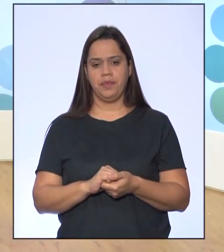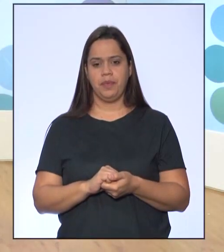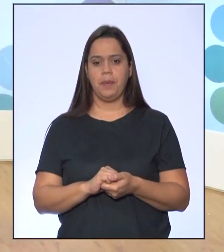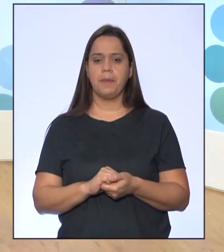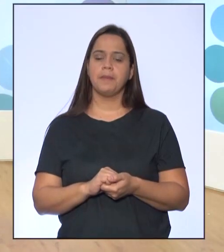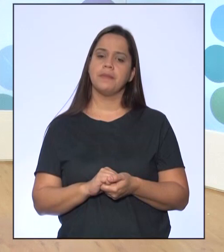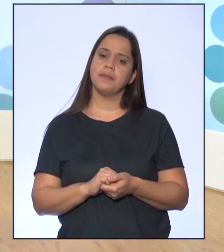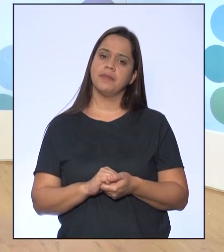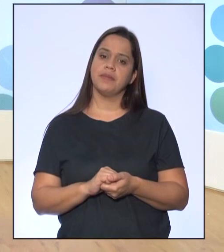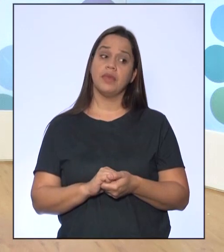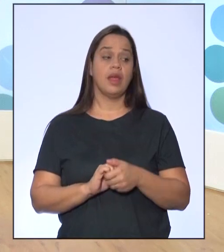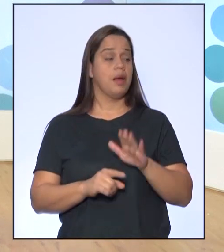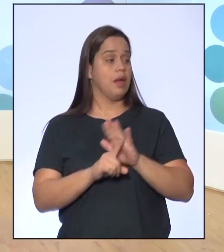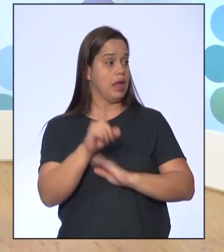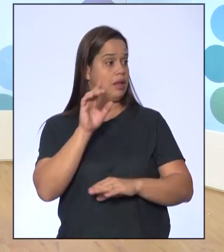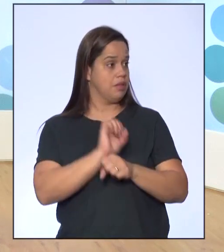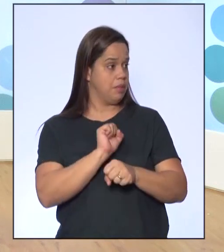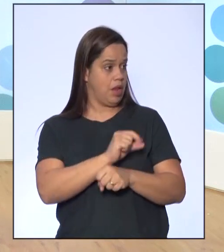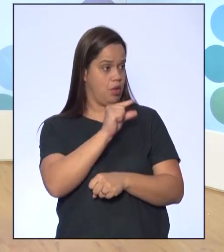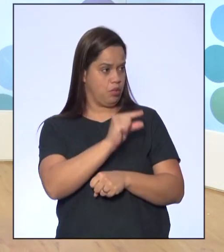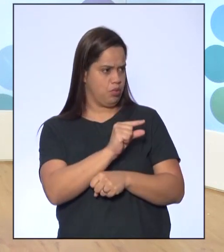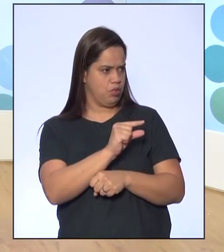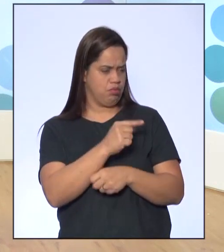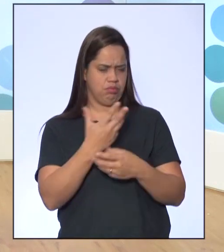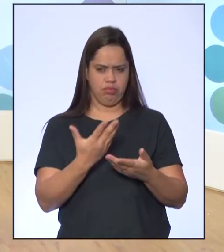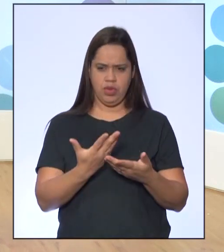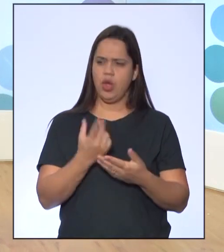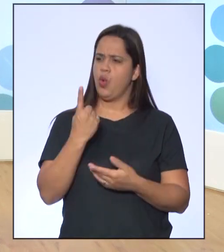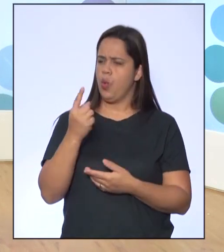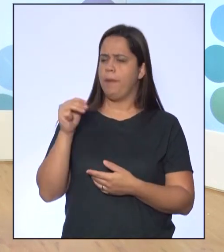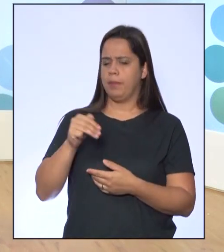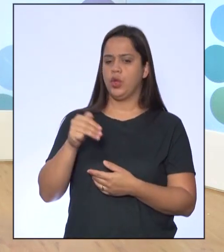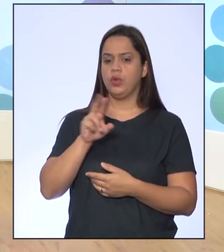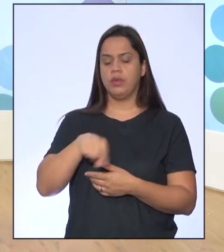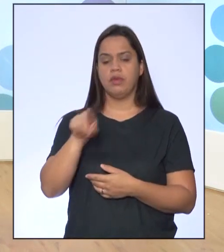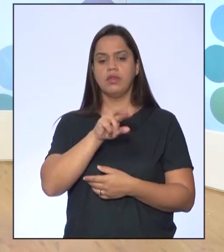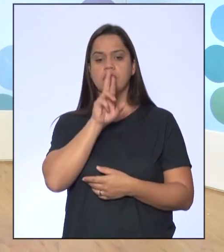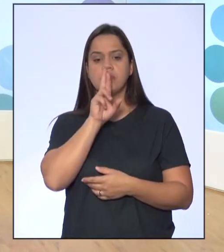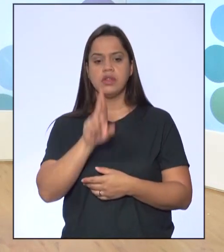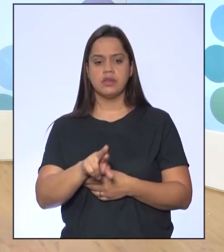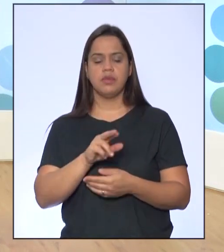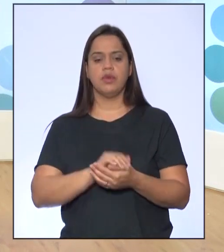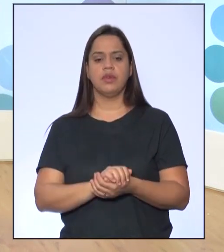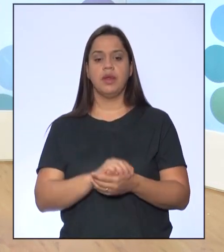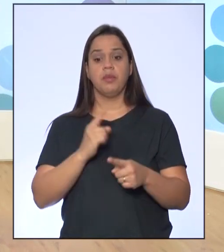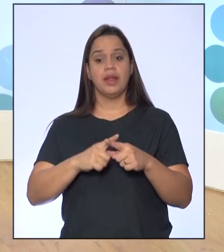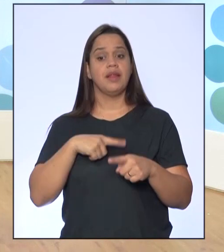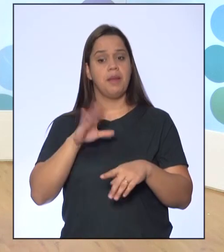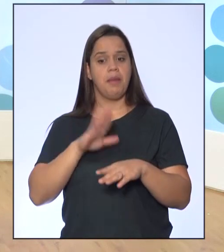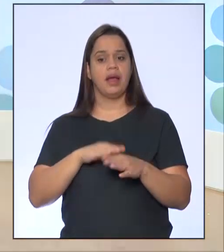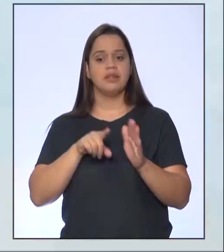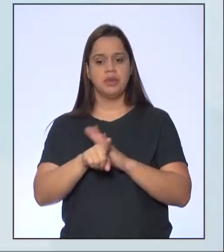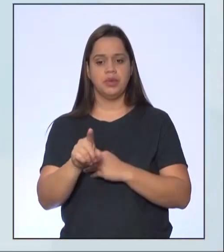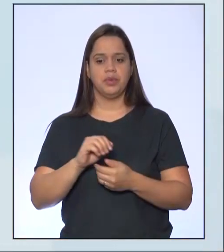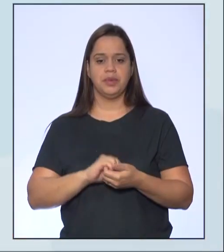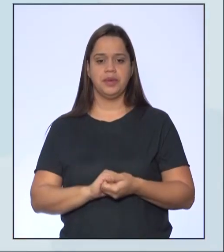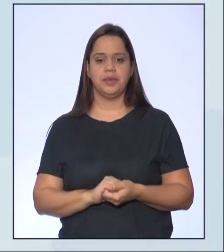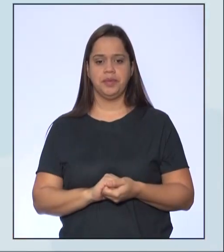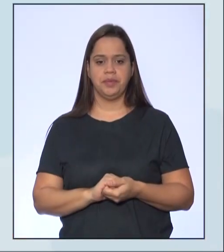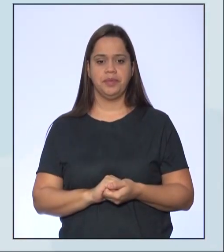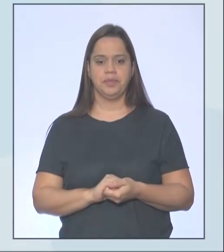Quer deixar uns minutinhos para eles responderem? Vamos dar aí um minutinho para vocês escreverem, porque tem mais coisa.